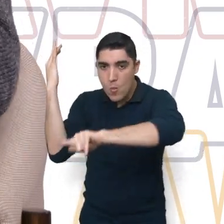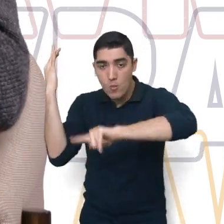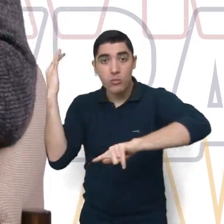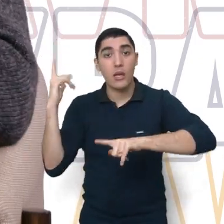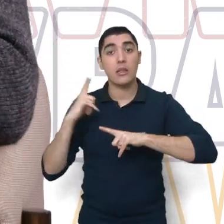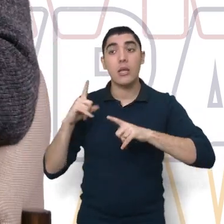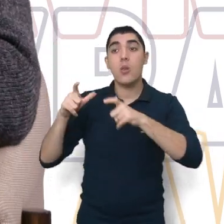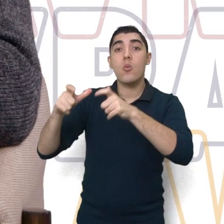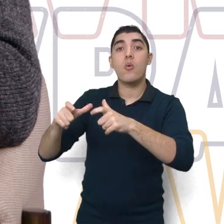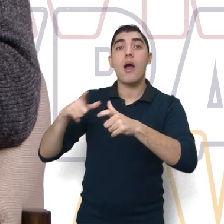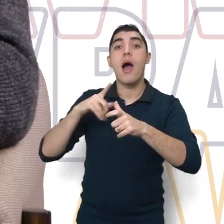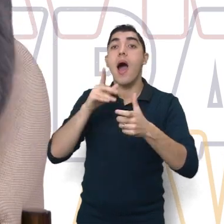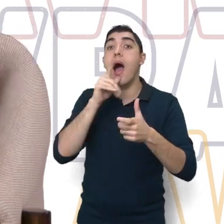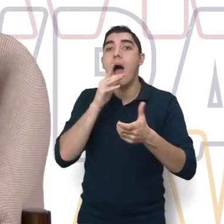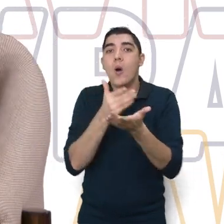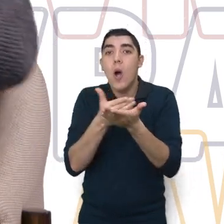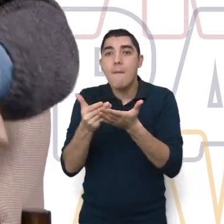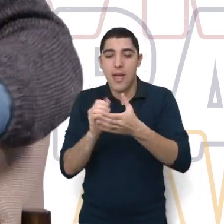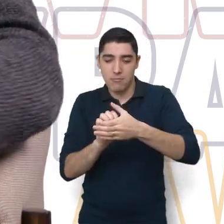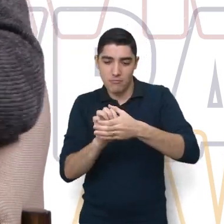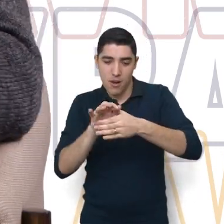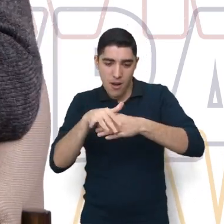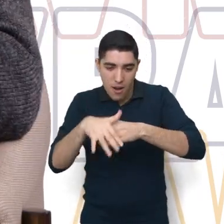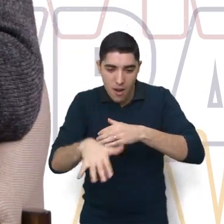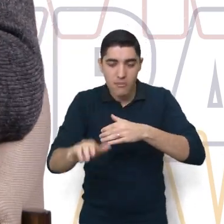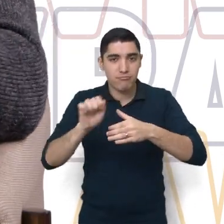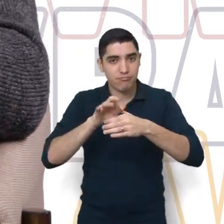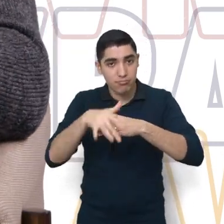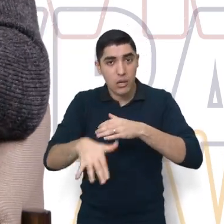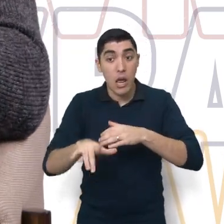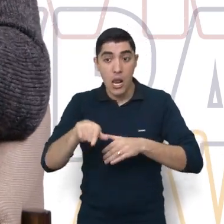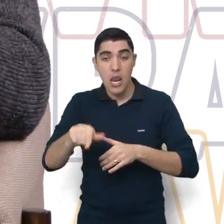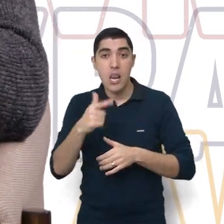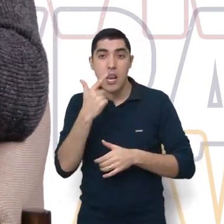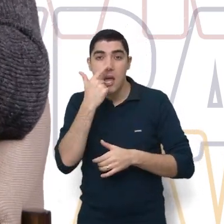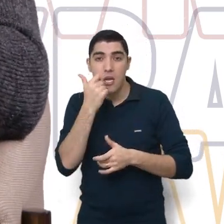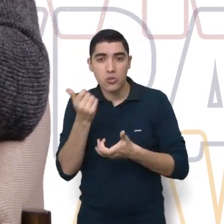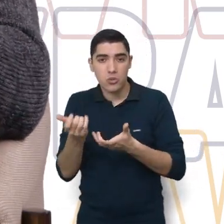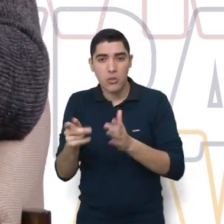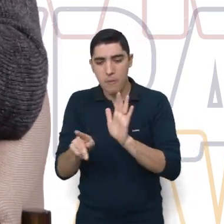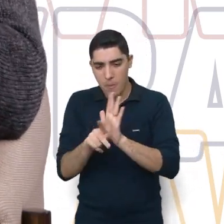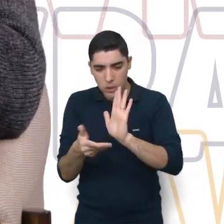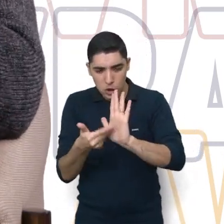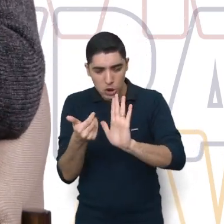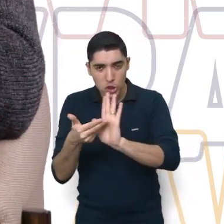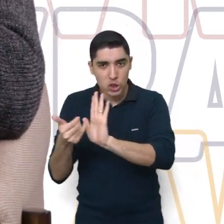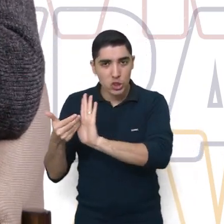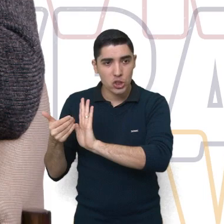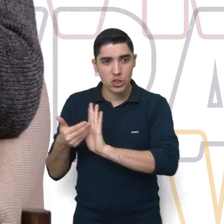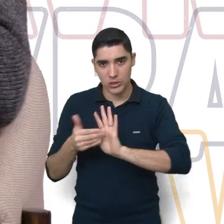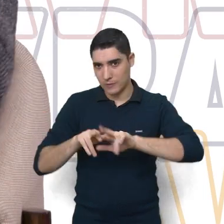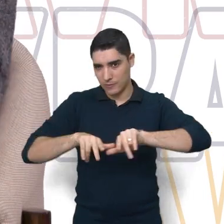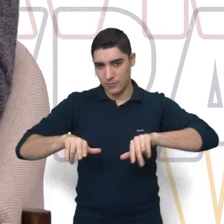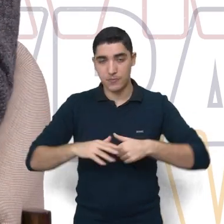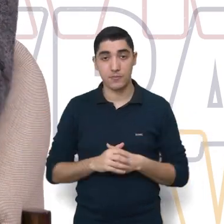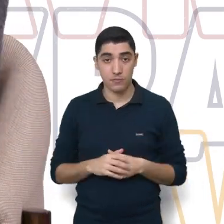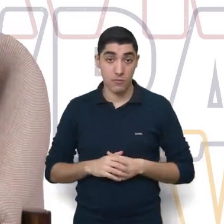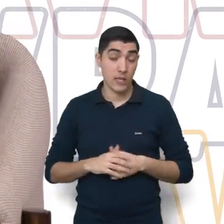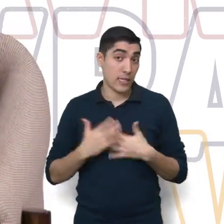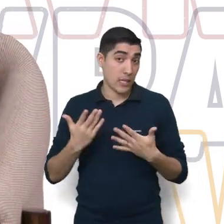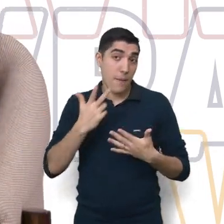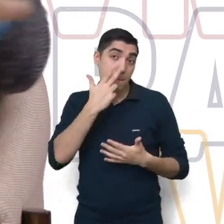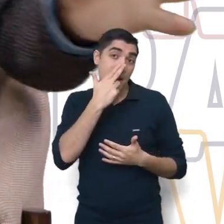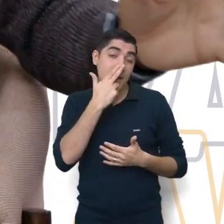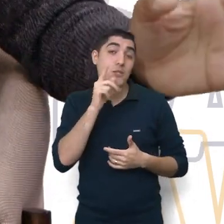nasce a água né nascente e tira um monte de resíduo ou seja isso vai ser um ações de remediação Ou seja a gente tá dando